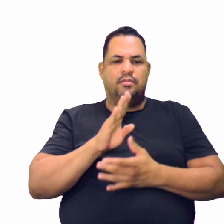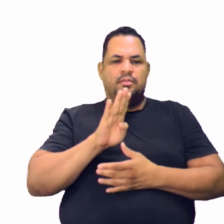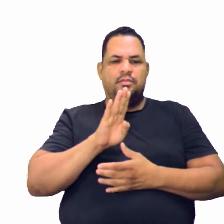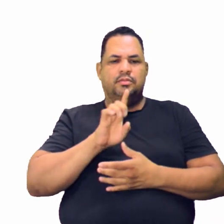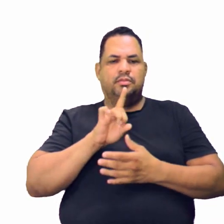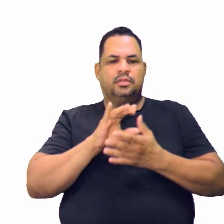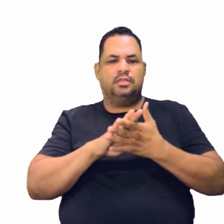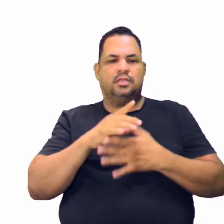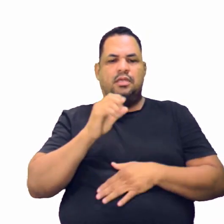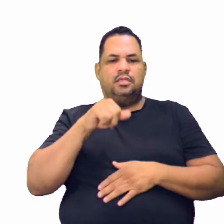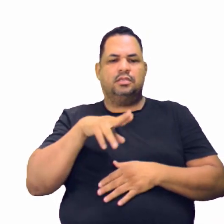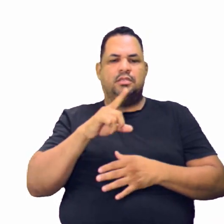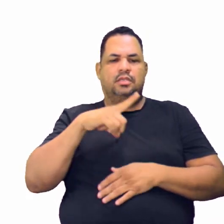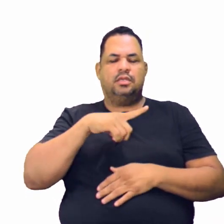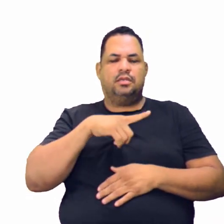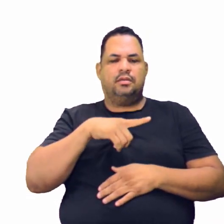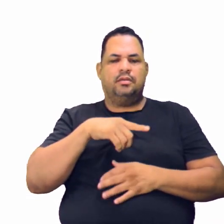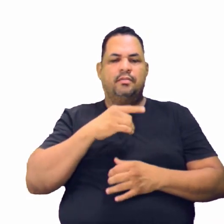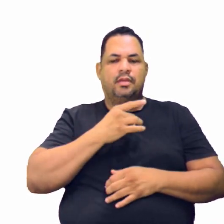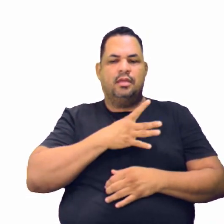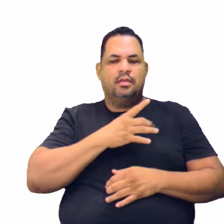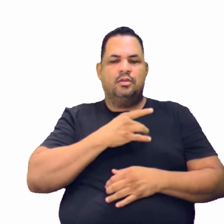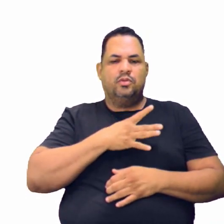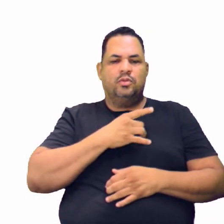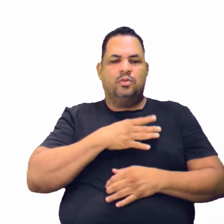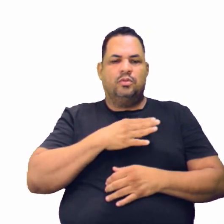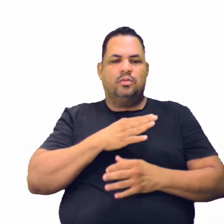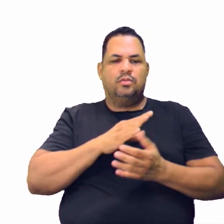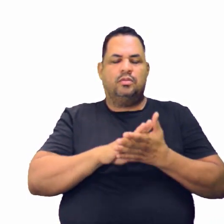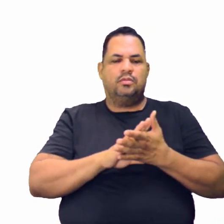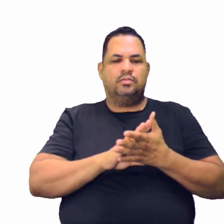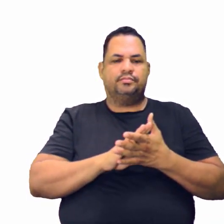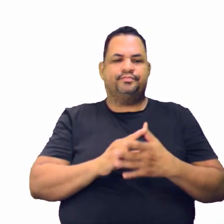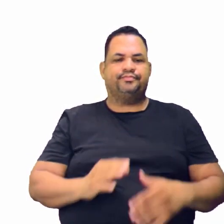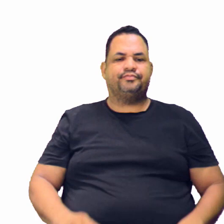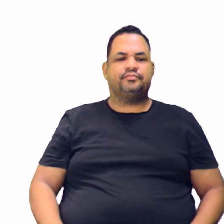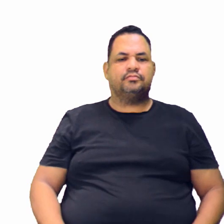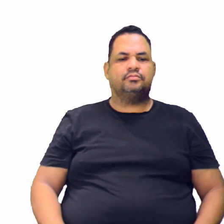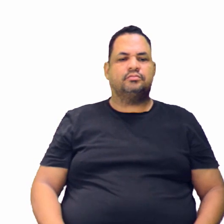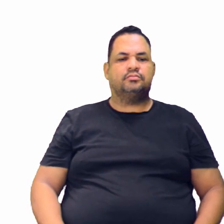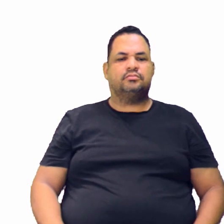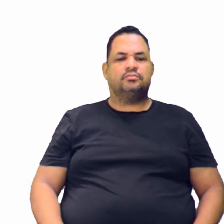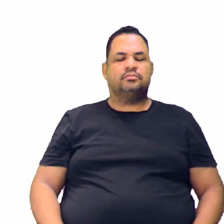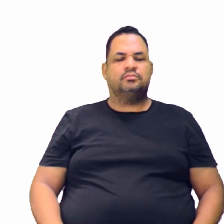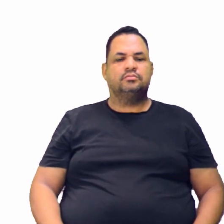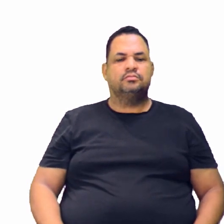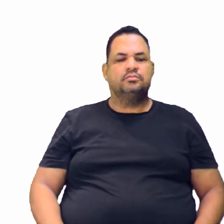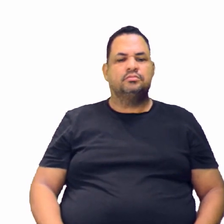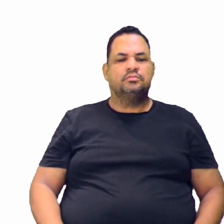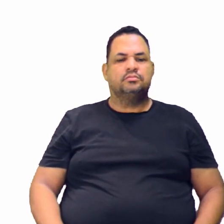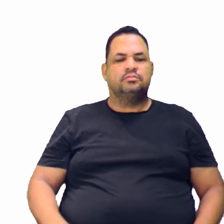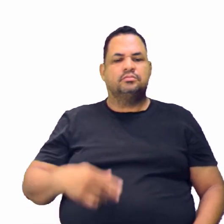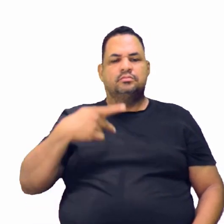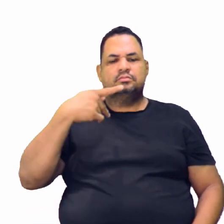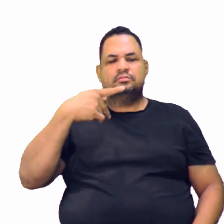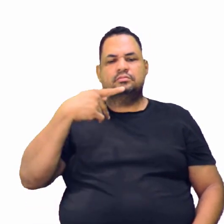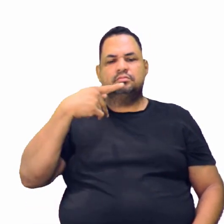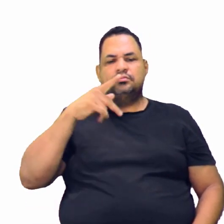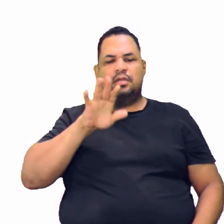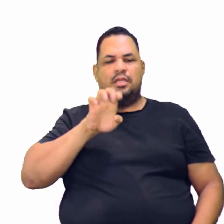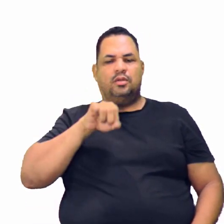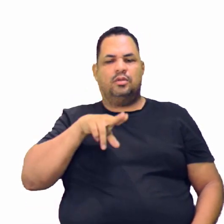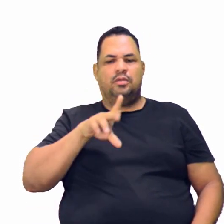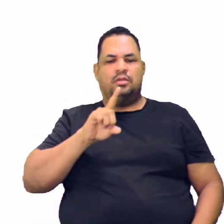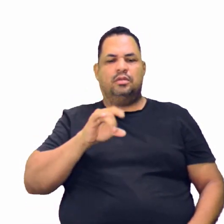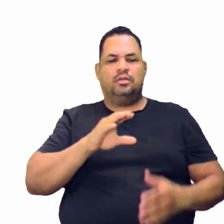tem medo. Ó, houve uma inversão aí, ó. Anne tem medo de barata. Tá certo? Pleonasmo, ó,